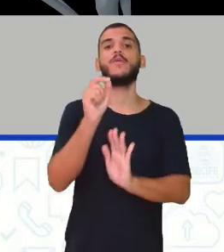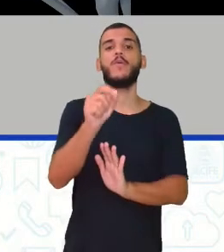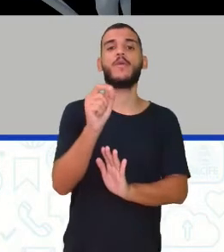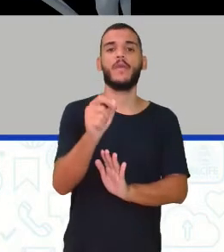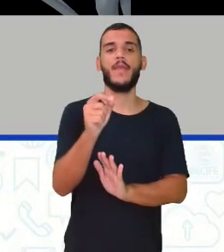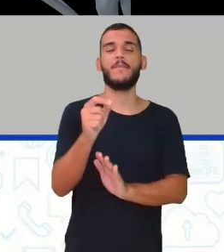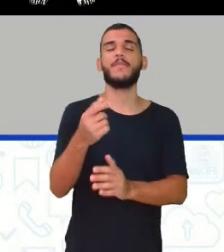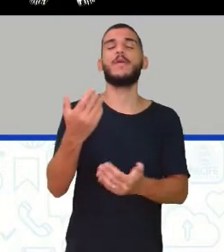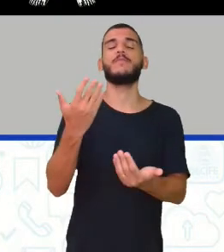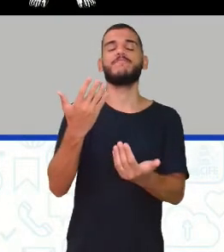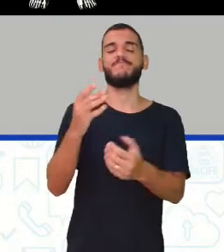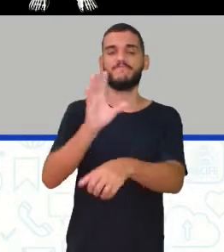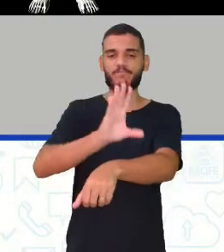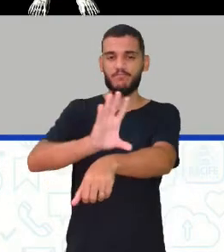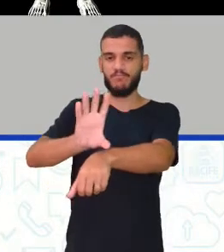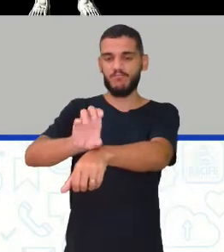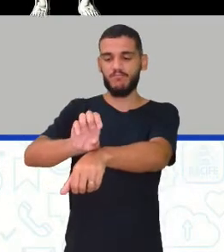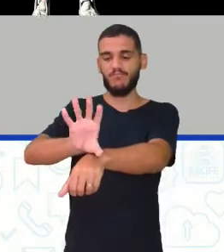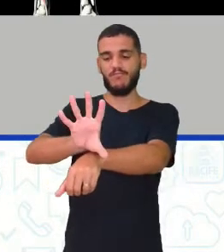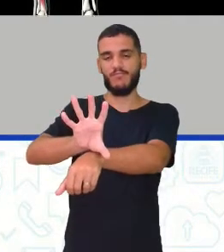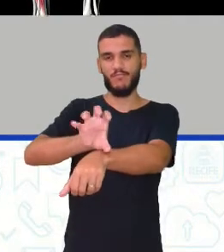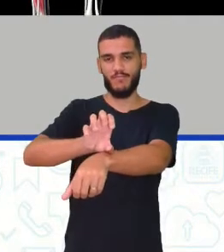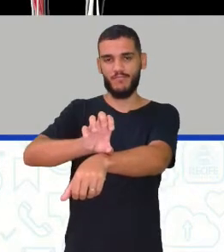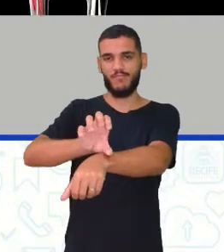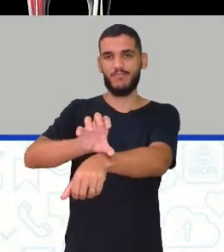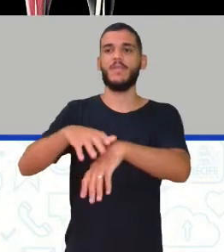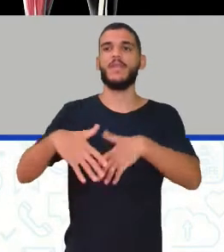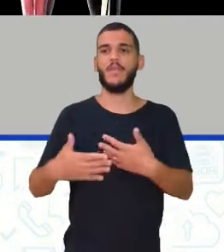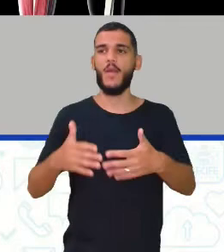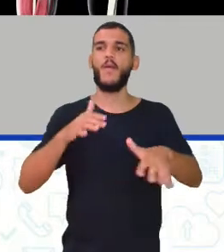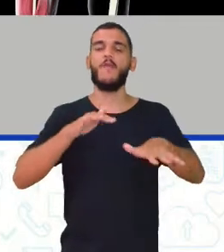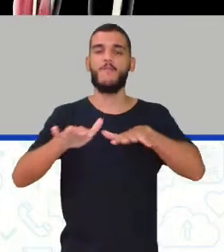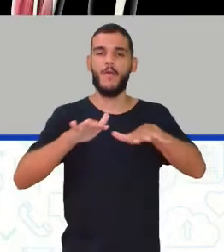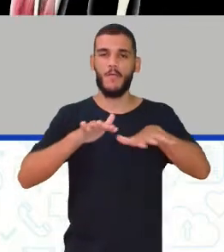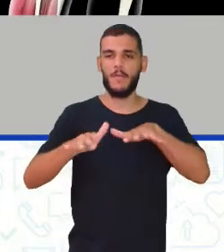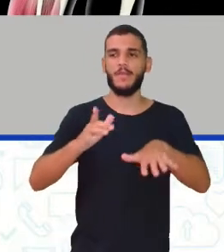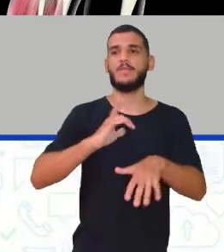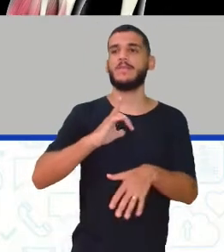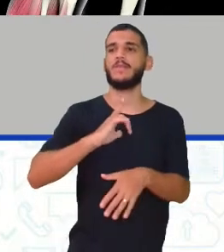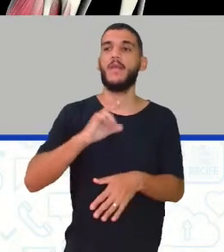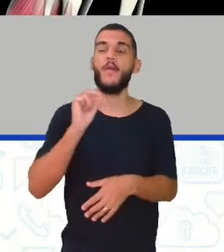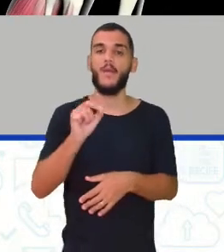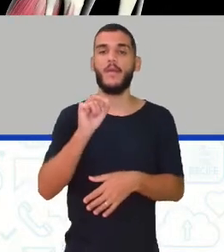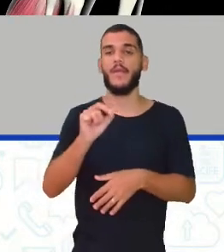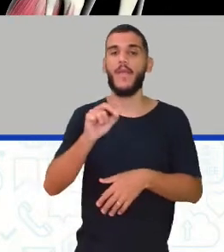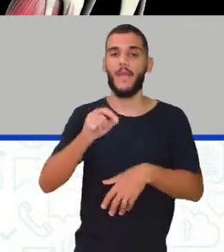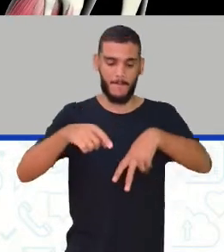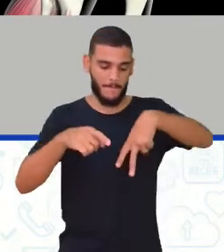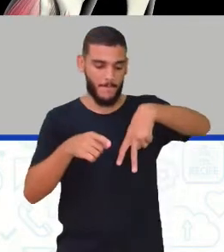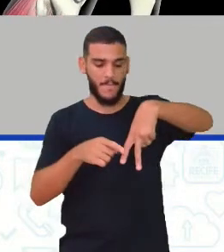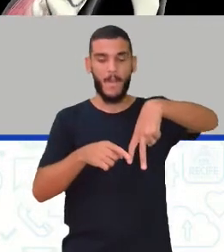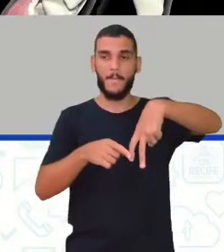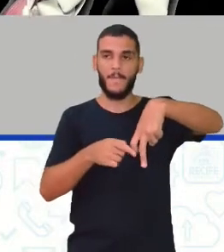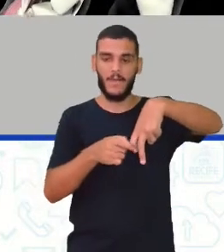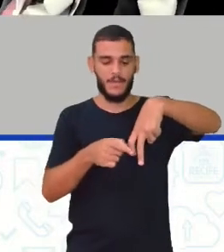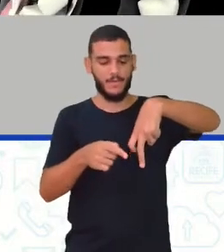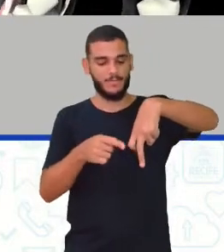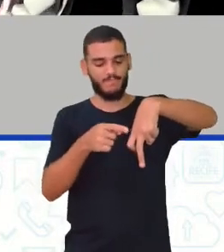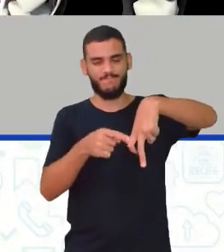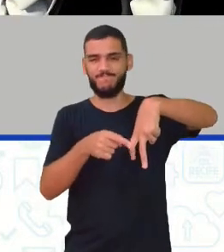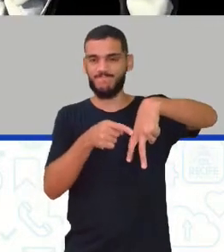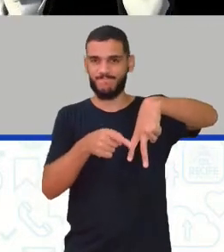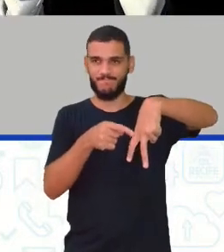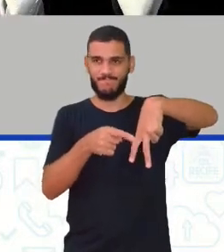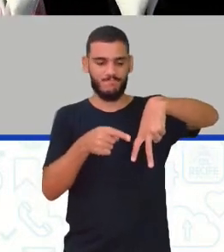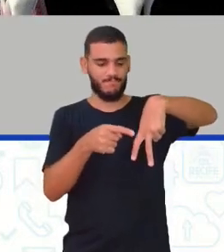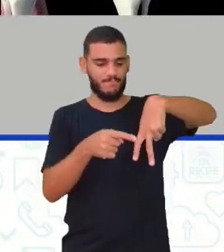contraído. Também na imagem vocês estão vendo a questão da movimentação aí da perna, mais precisamente da nossa coxa,